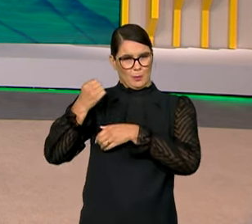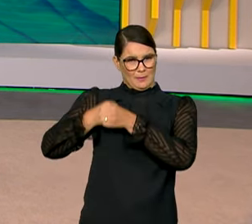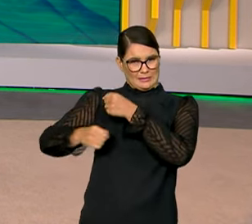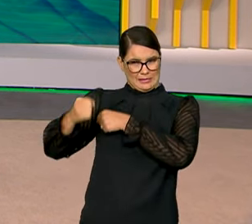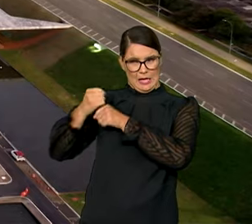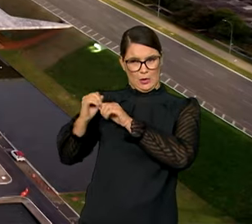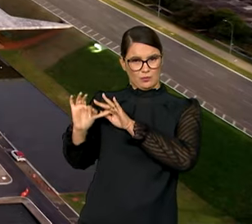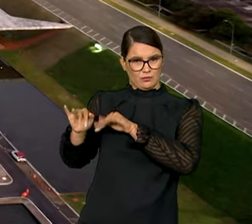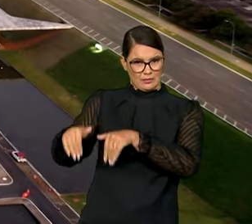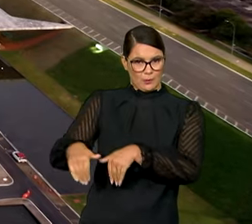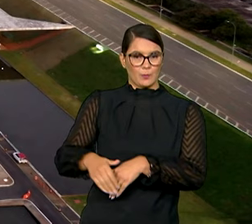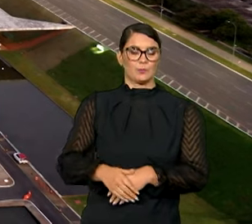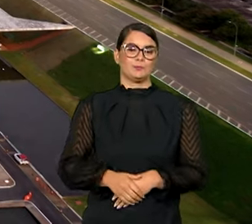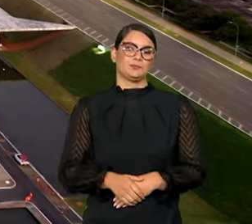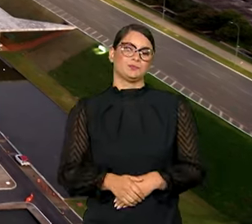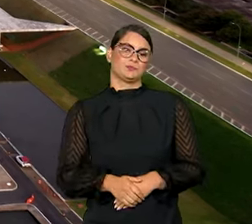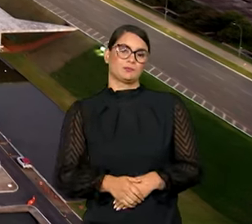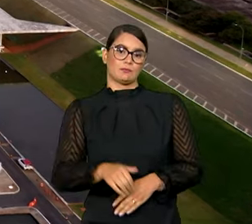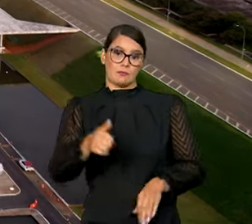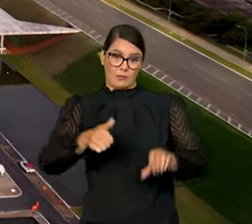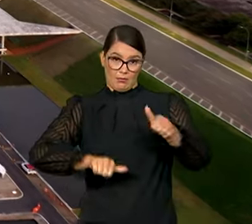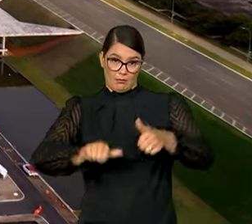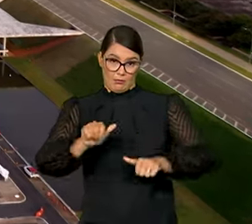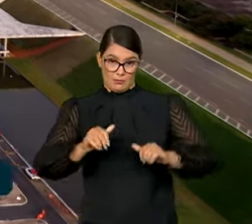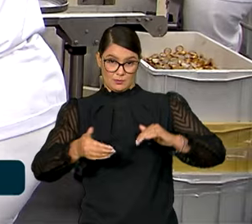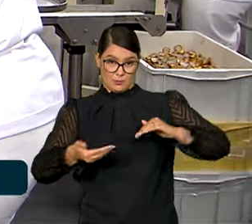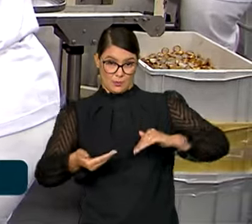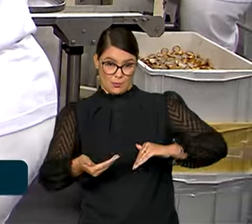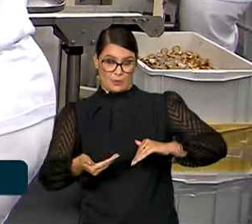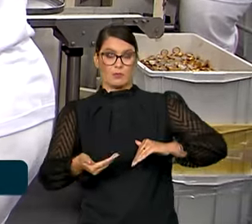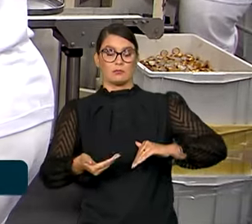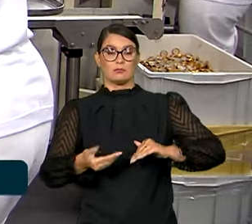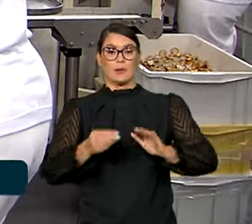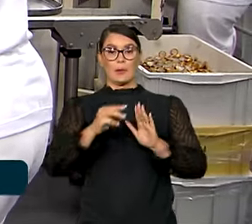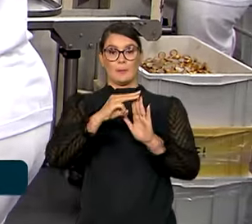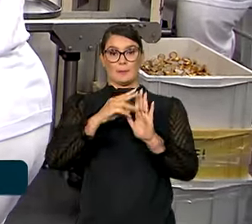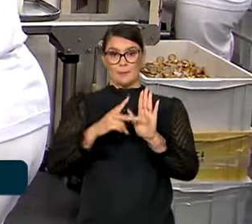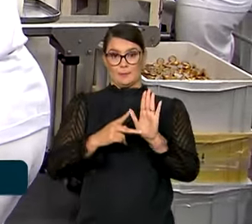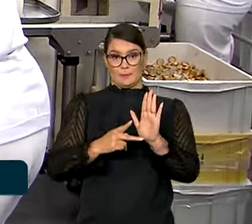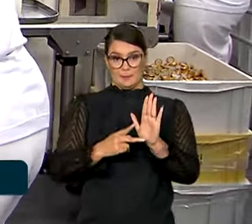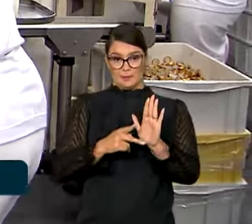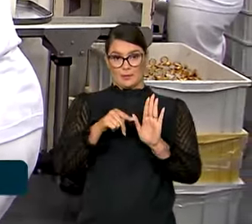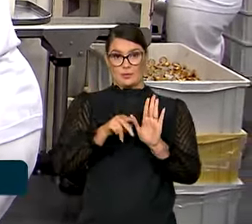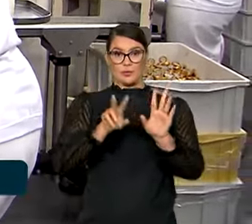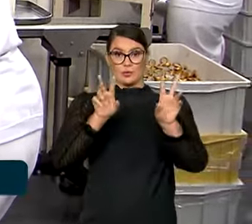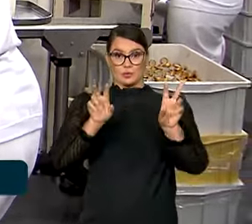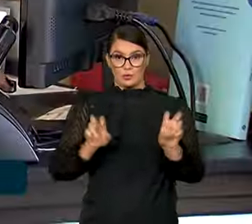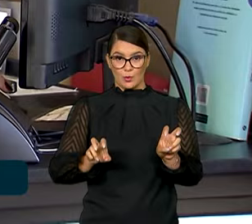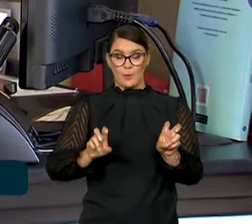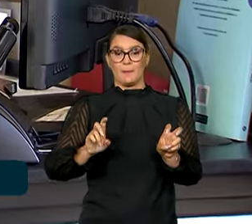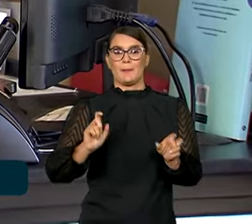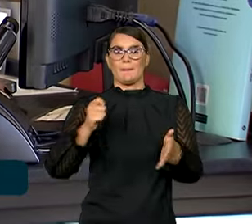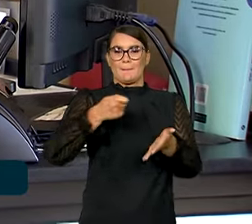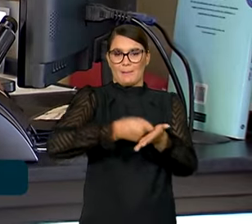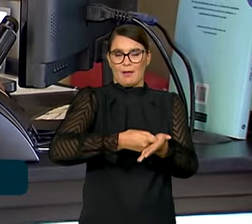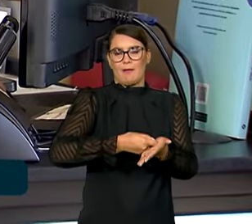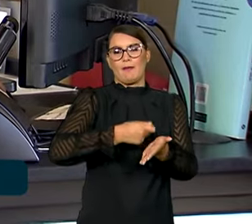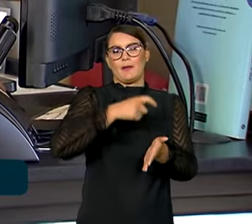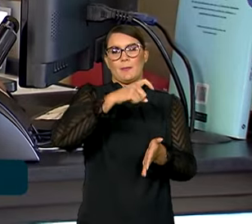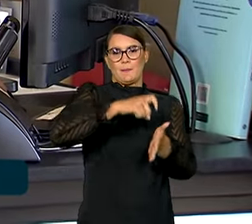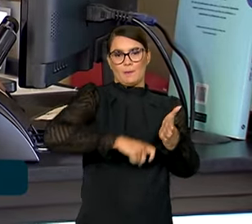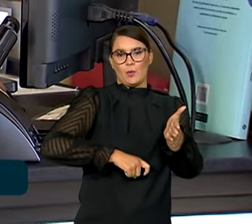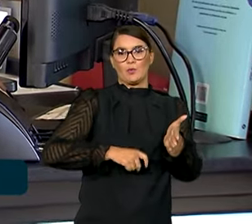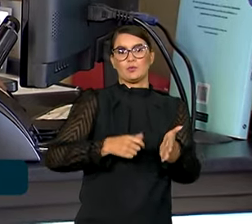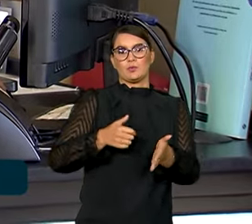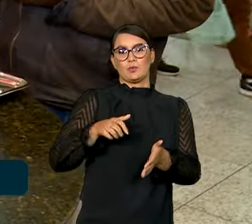passado. Em análise no Congresso Nacional, a medida provisória que trata da reoneração de 17